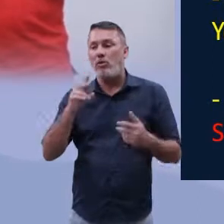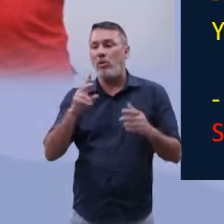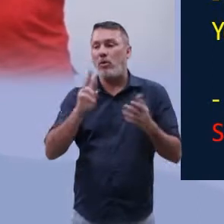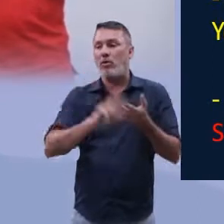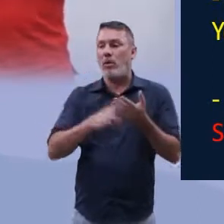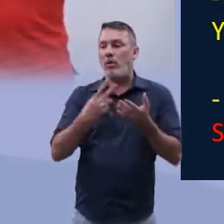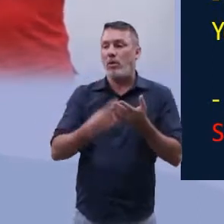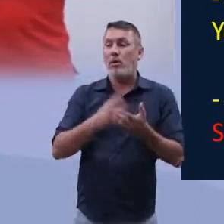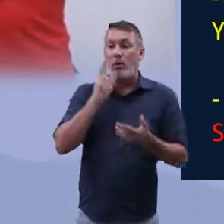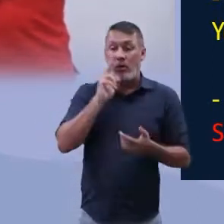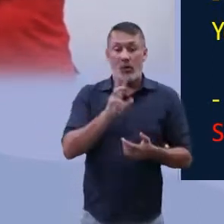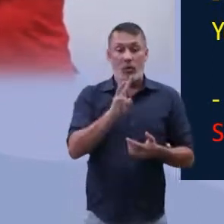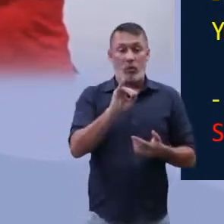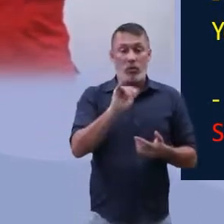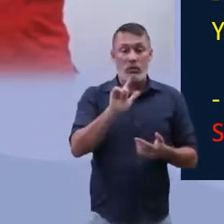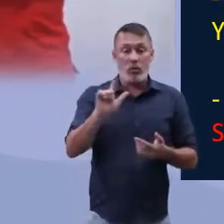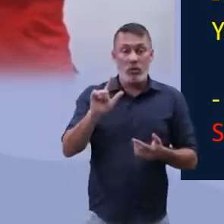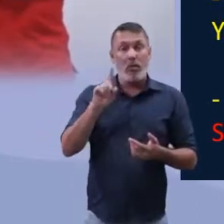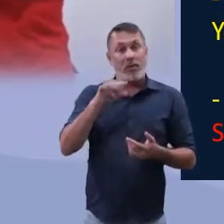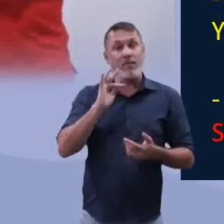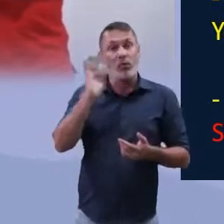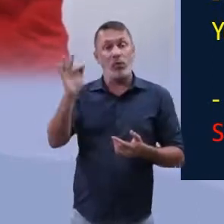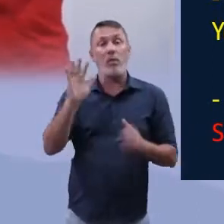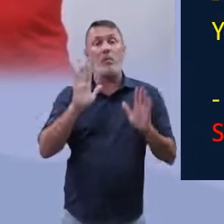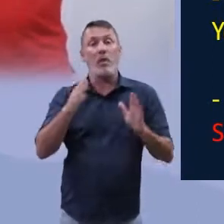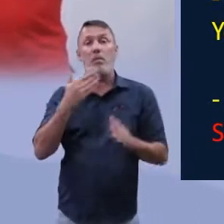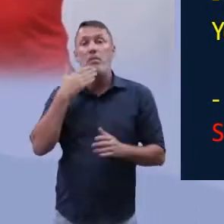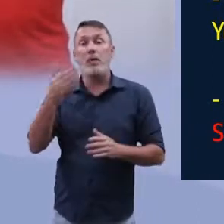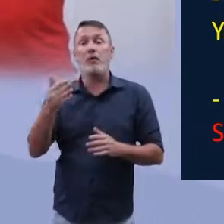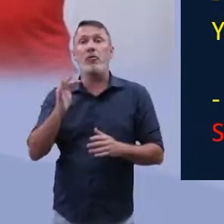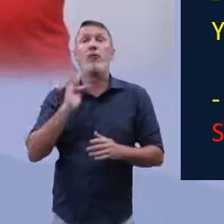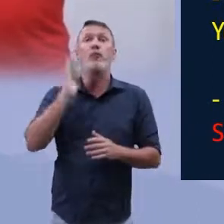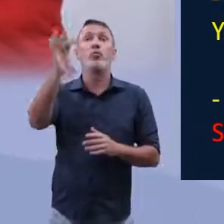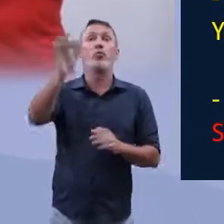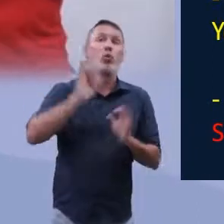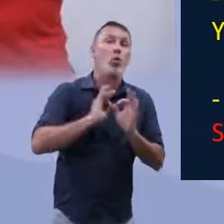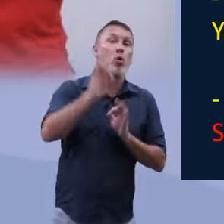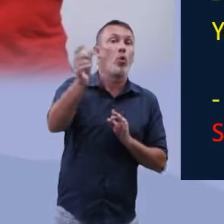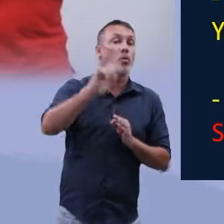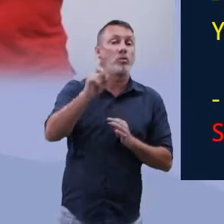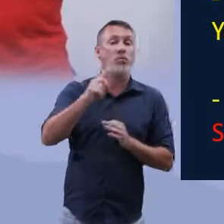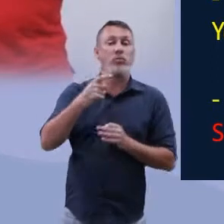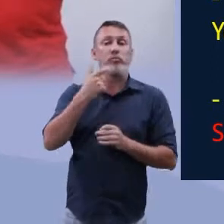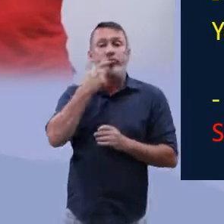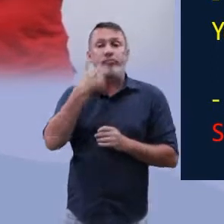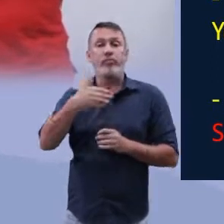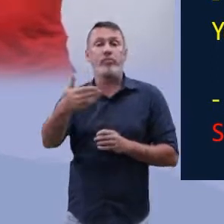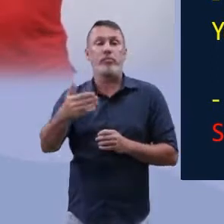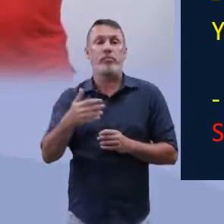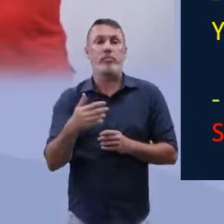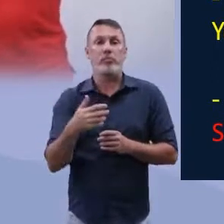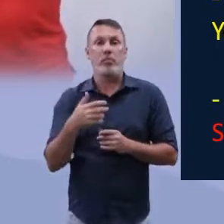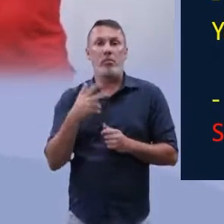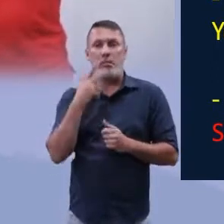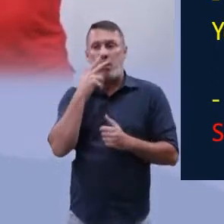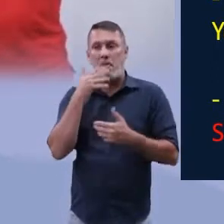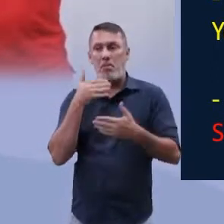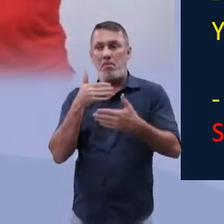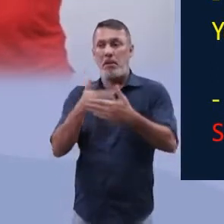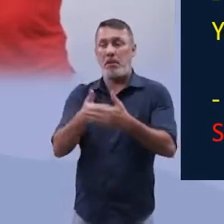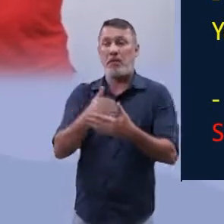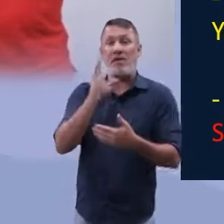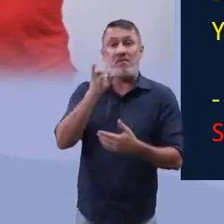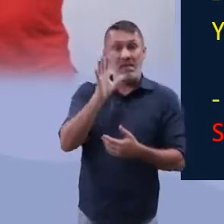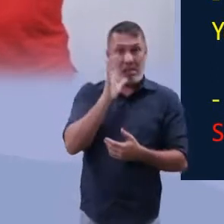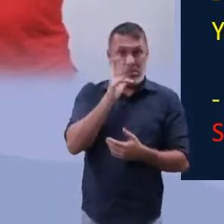help you. Olha só, o will é do futuro, mas ele serve para fazer pedidos de futuro próximo. Pode ser o futuro que